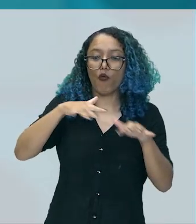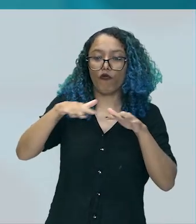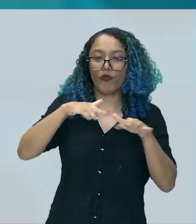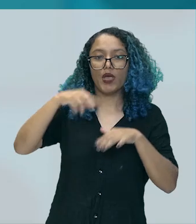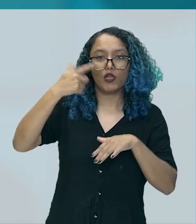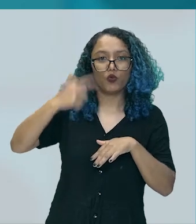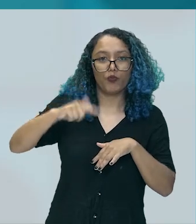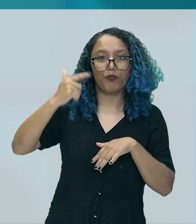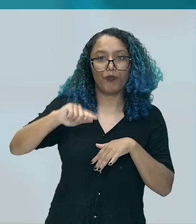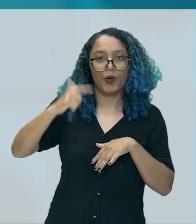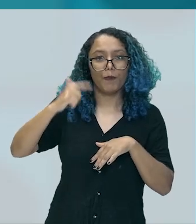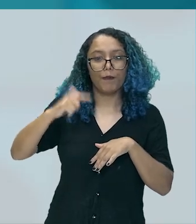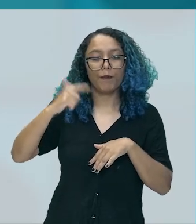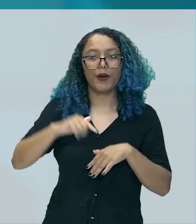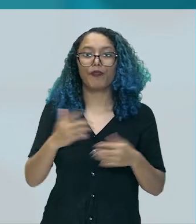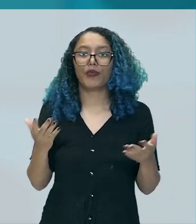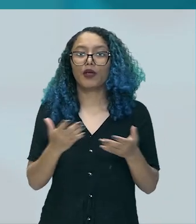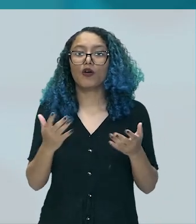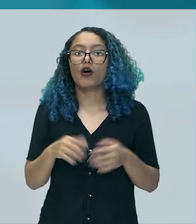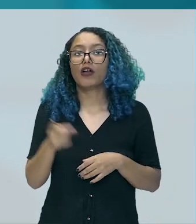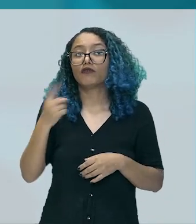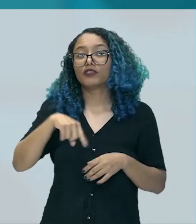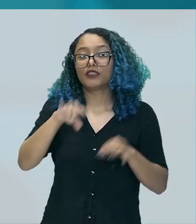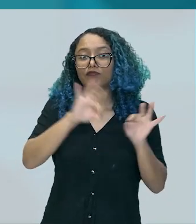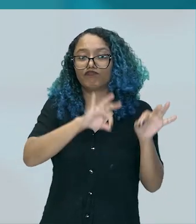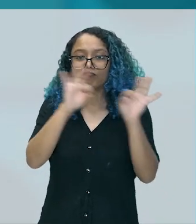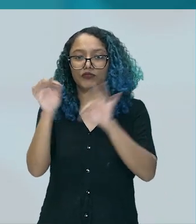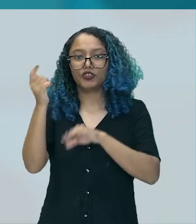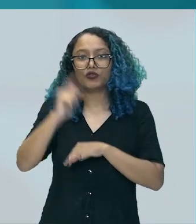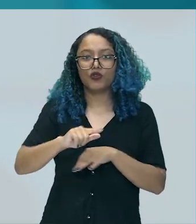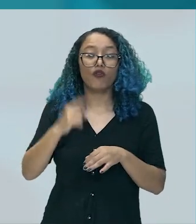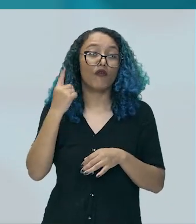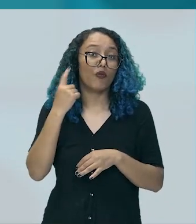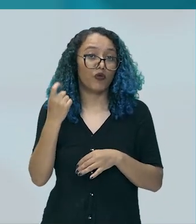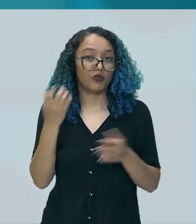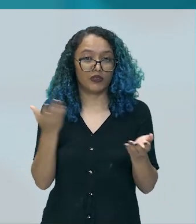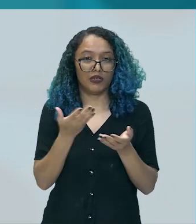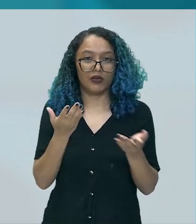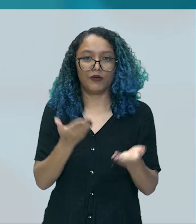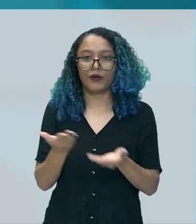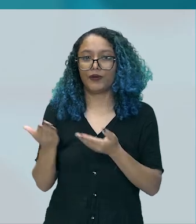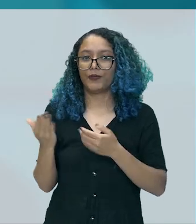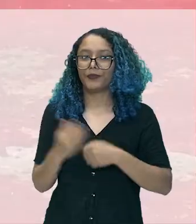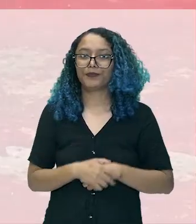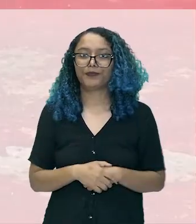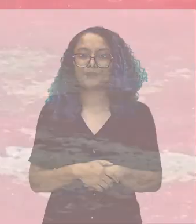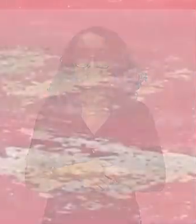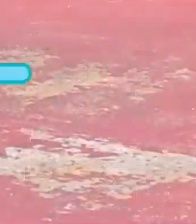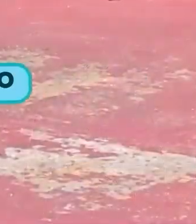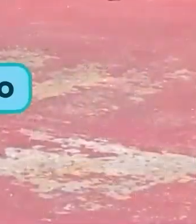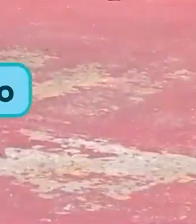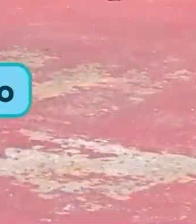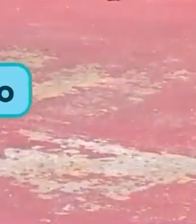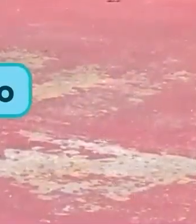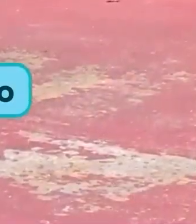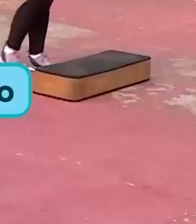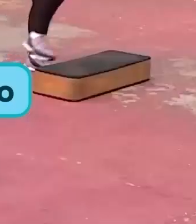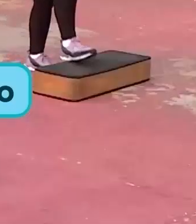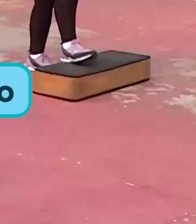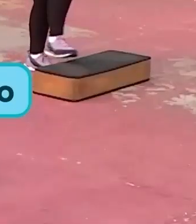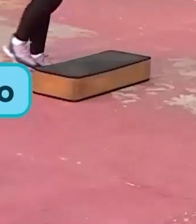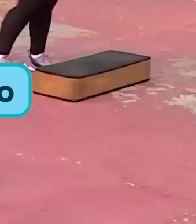aí o mini trampolim, já dá para perceber que a pessoa precisa ter domínio corporal, olha só, elevação de